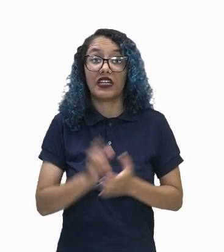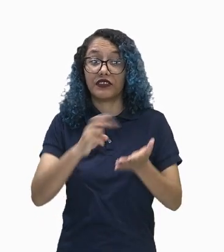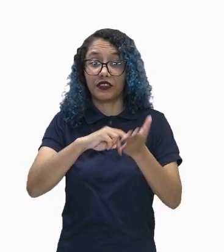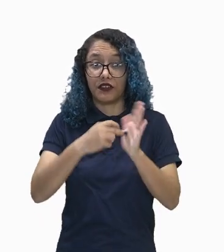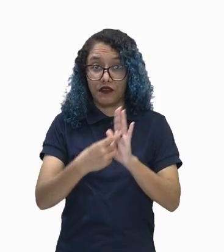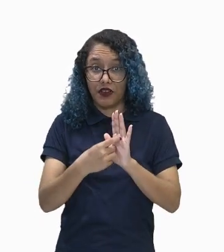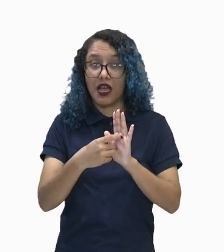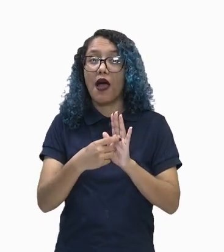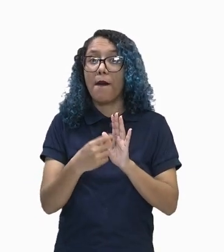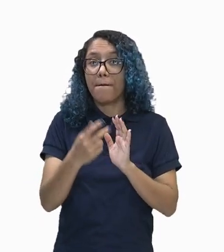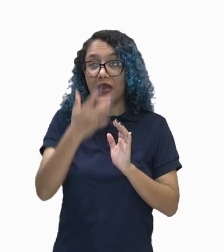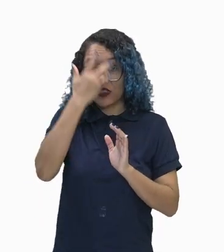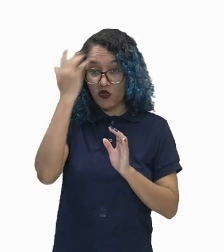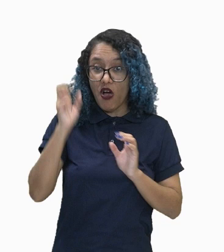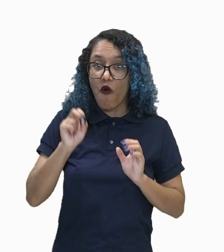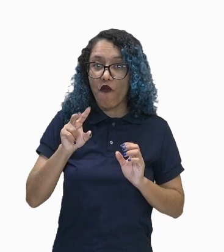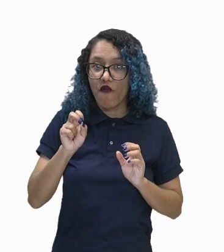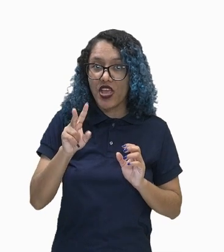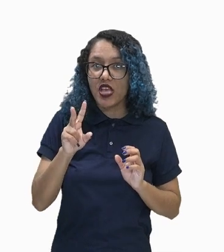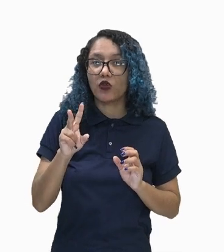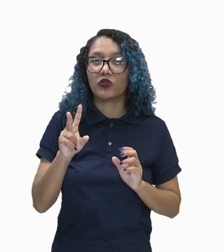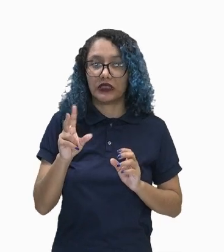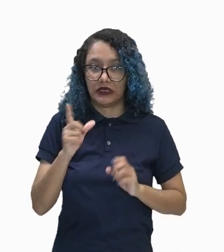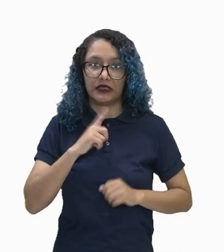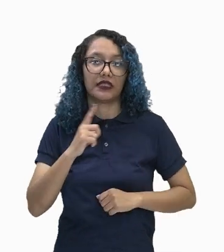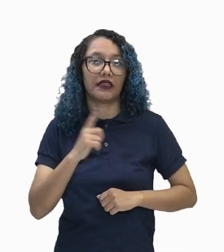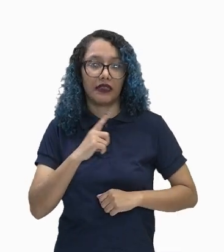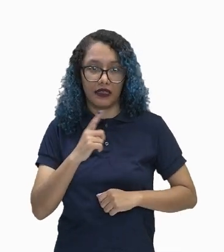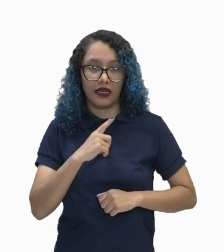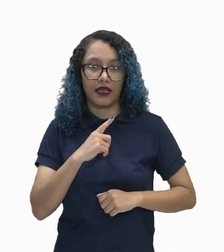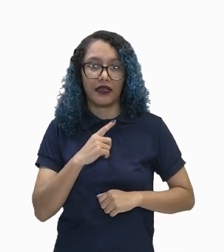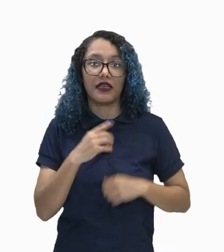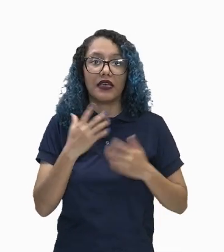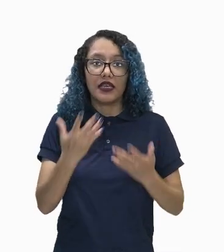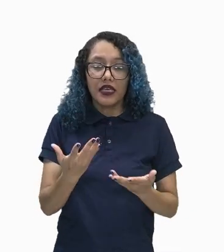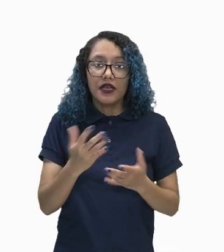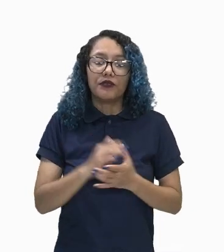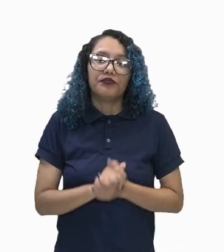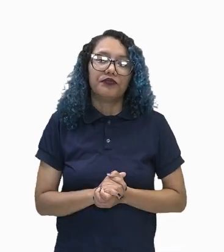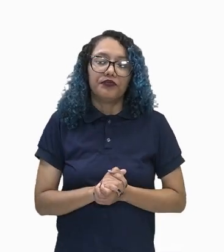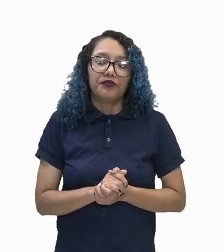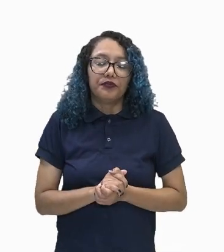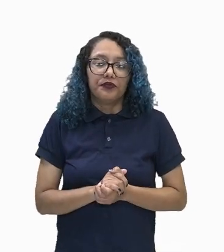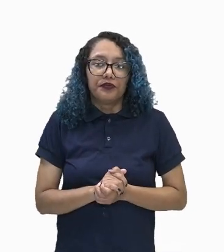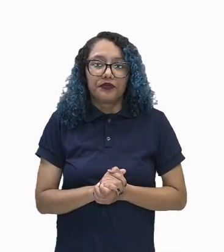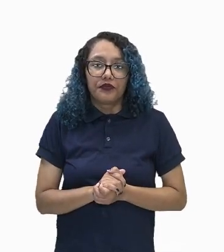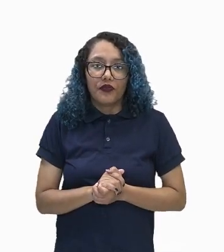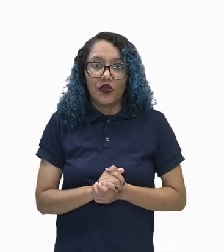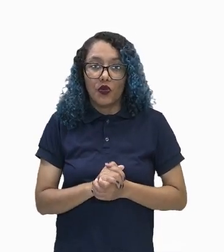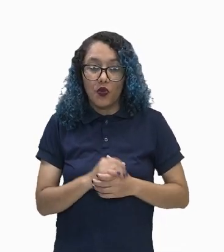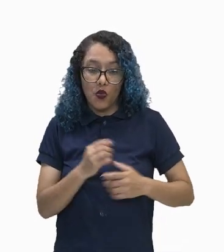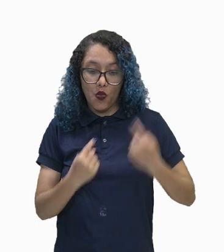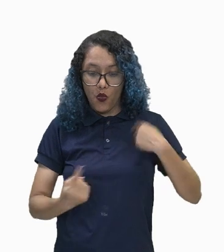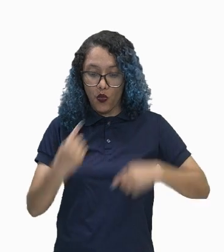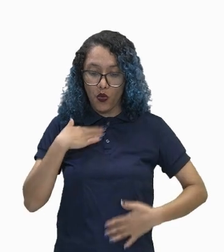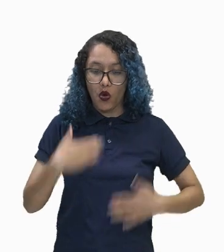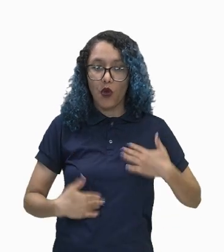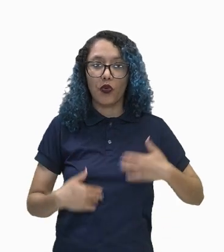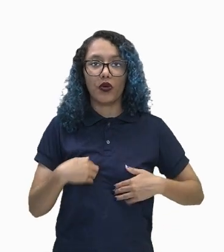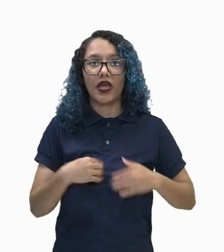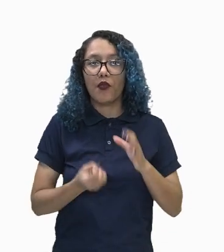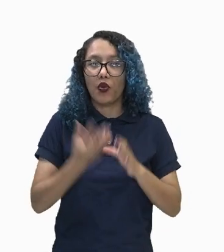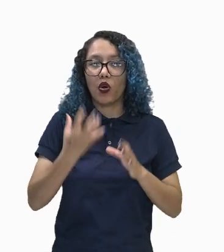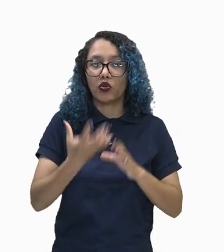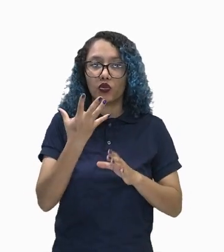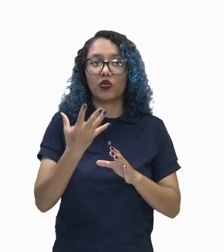portadora do vírus e que o organismo fabricou um mecanismo de defesa, os anticorpos.